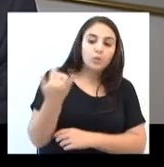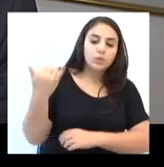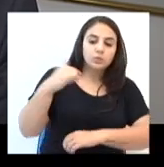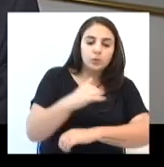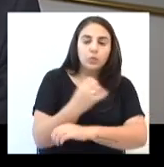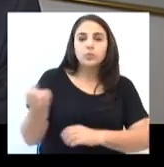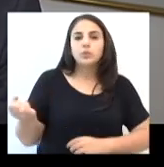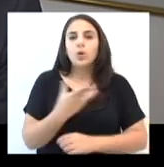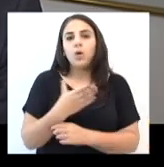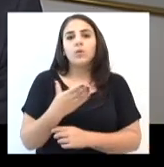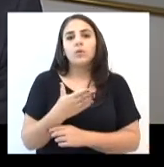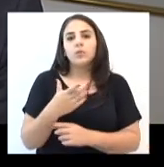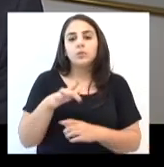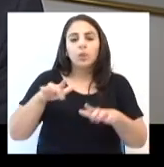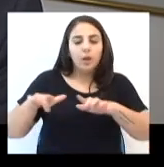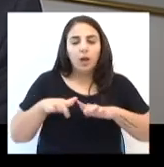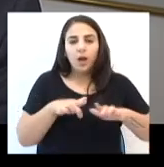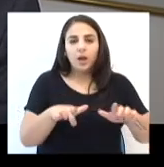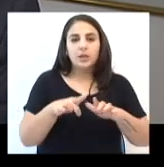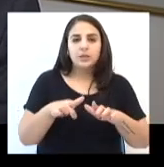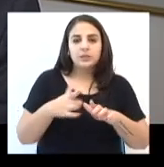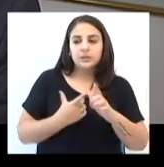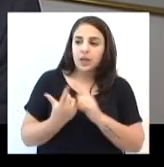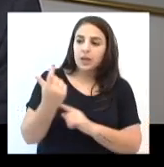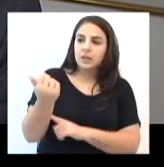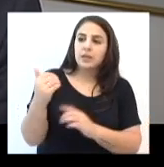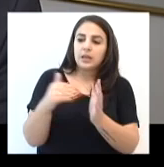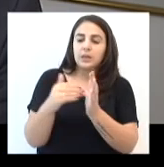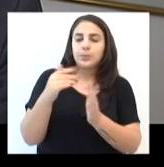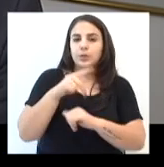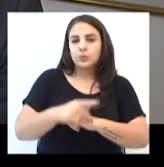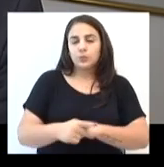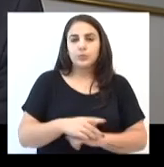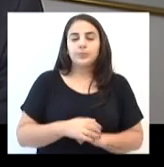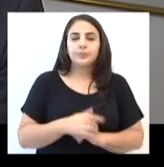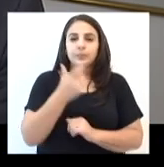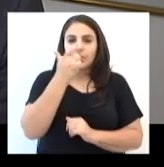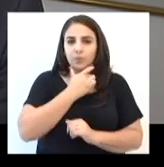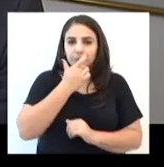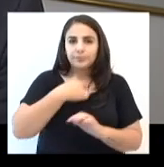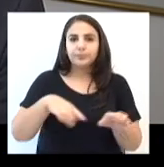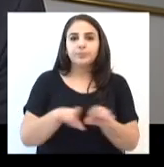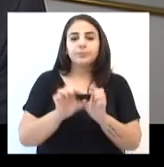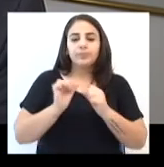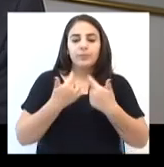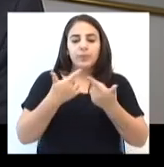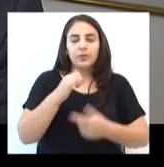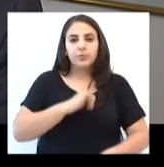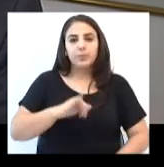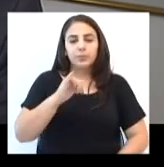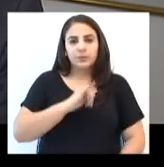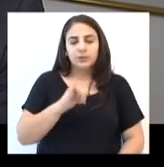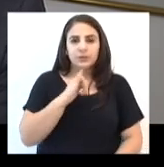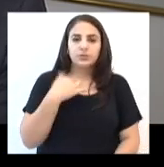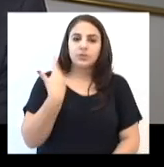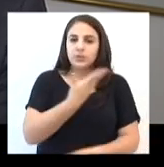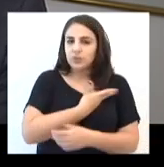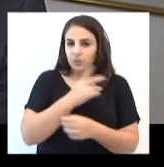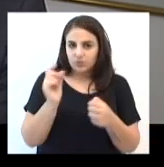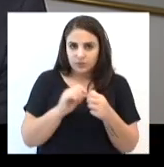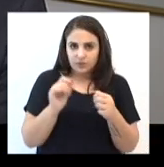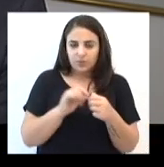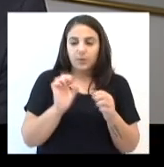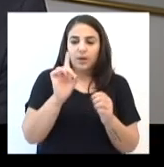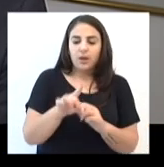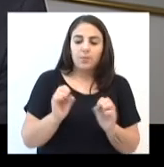rotas com saída e com destino à nossa cidade de Passo Fundo. Eu acho que isso é uma ação importante que o Legislativo faz, é uma